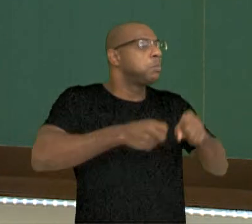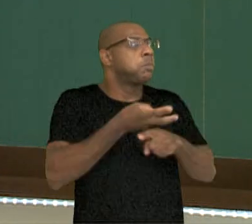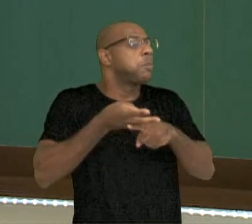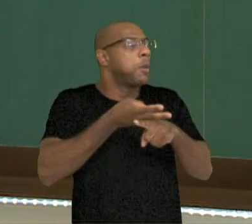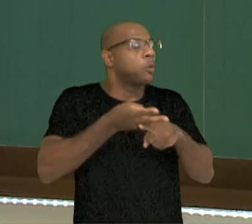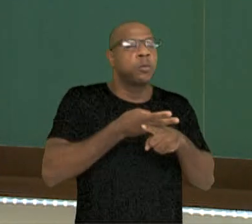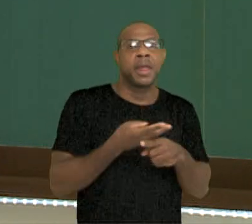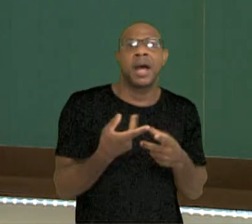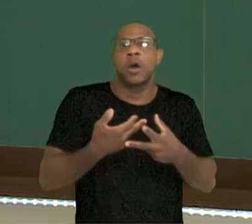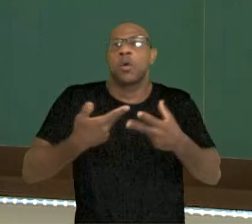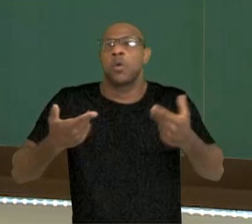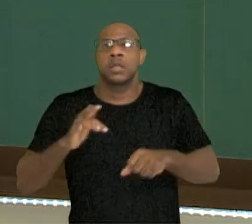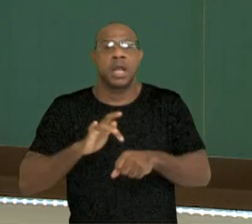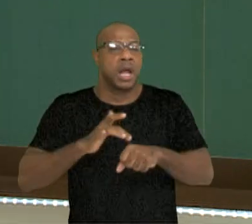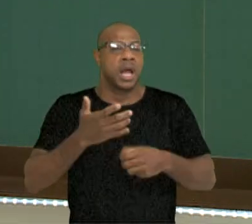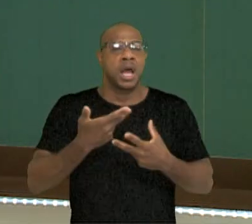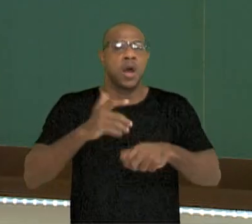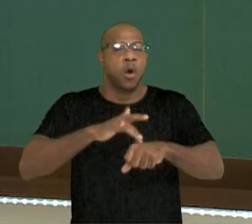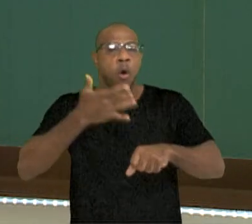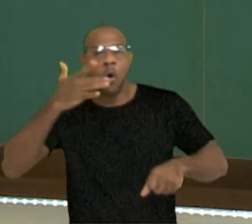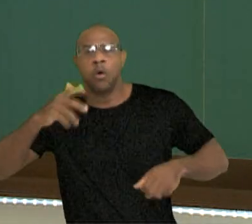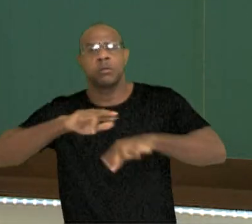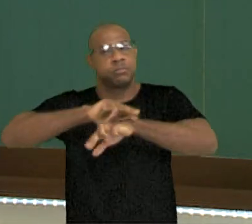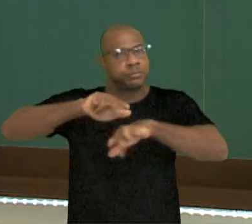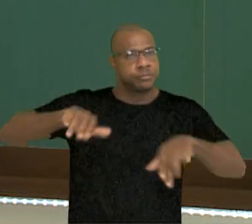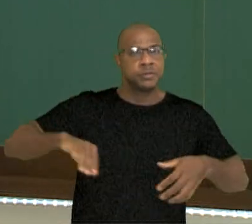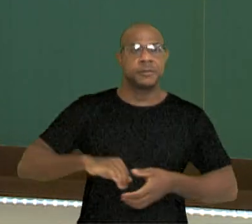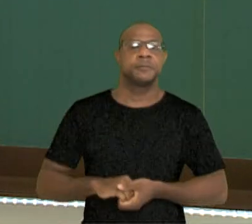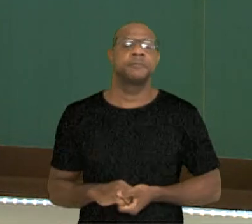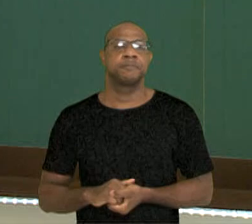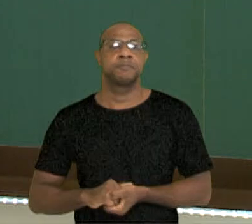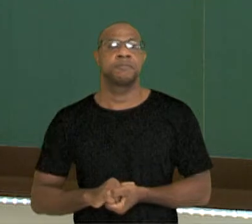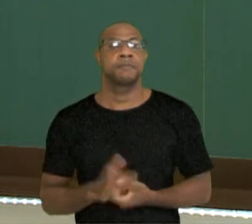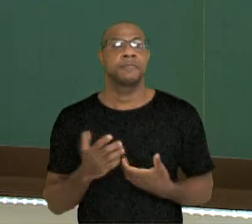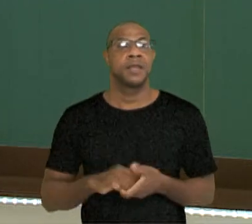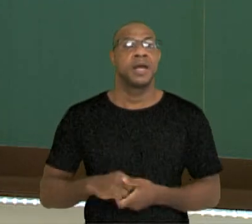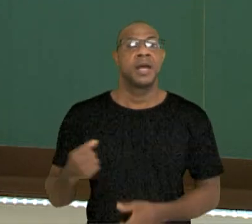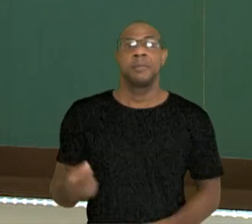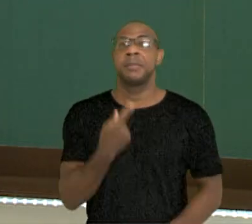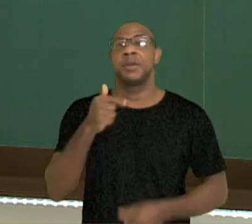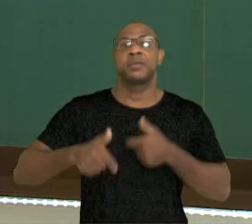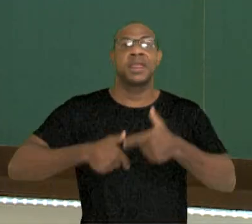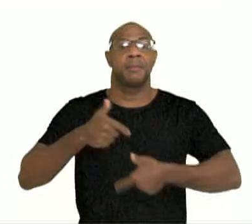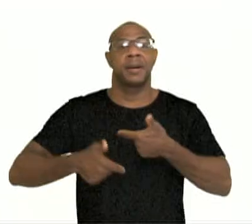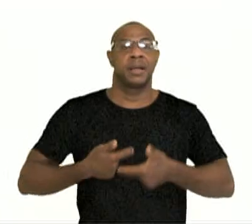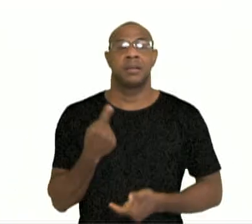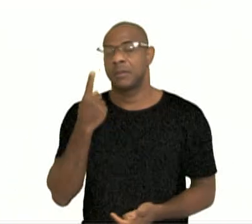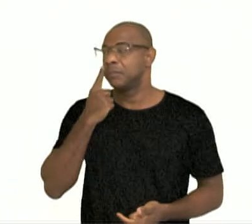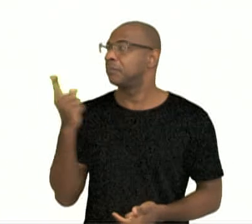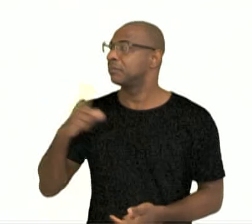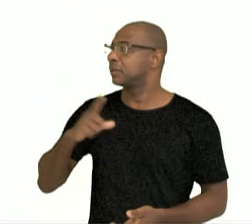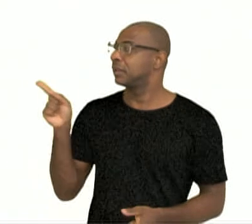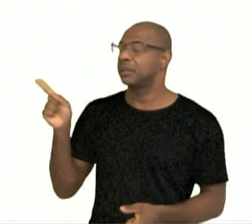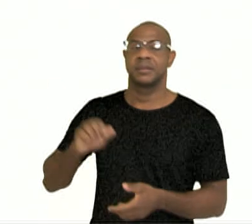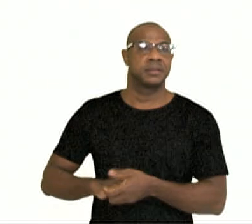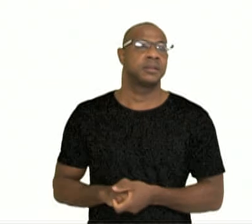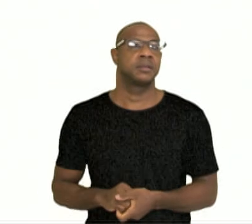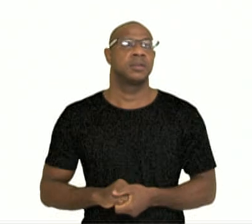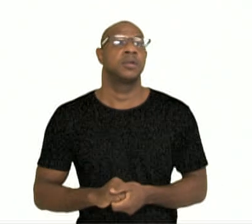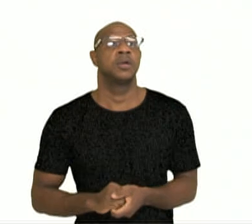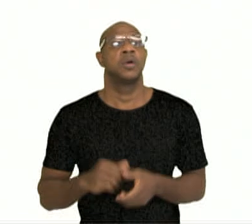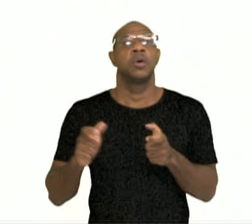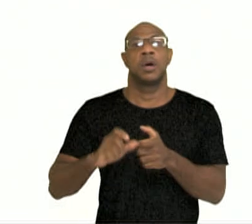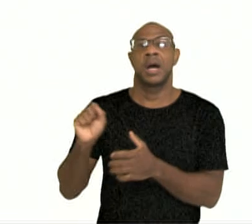ali dentro do território, certo? As primeiras atividades, então nós temos aqui a área de ocorrência